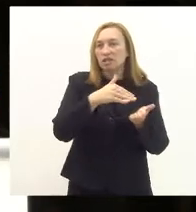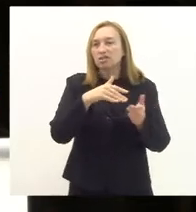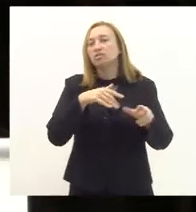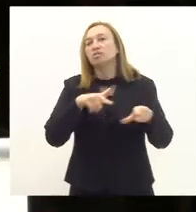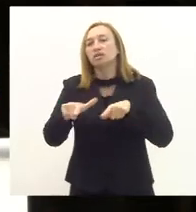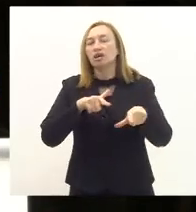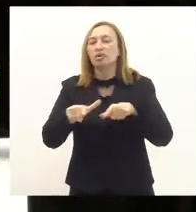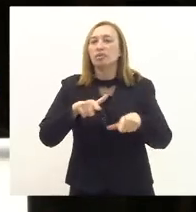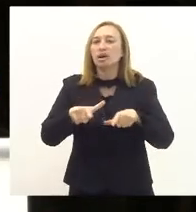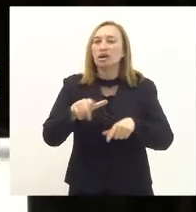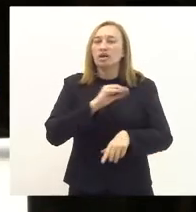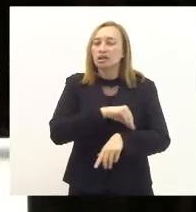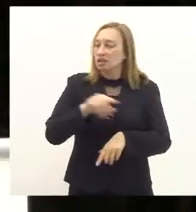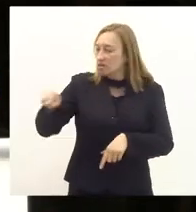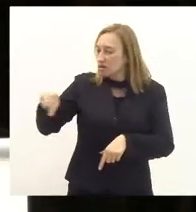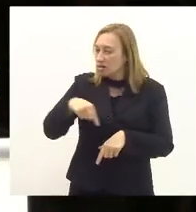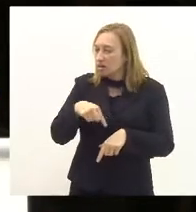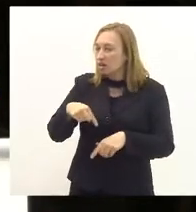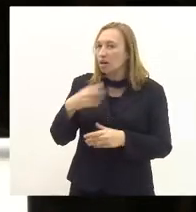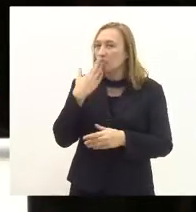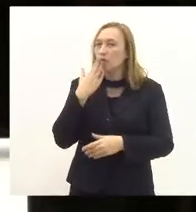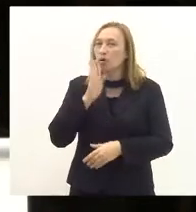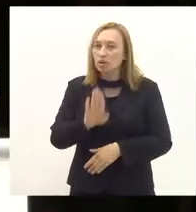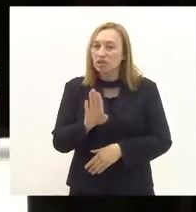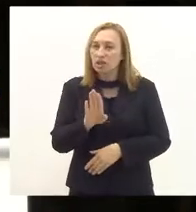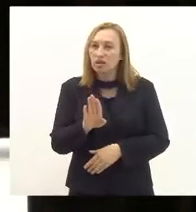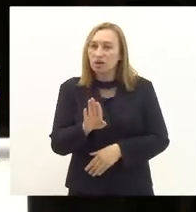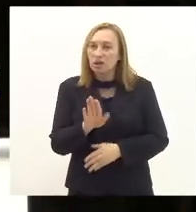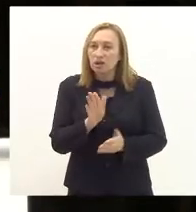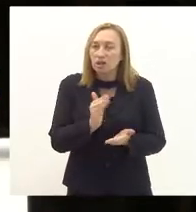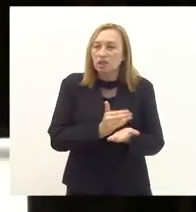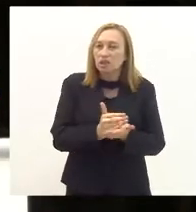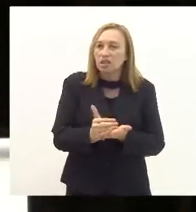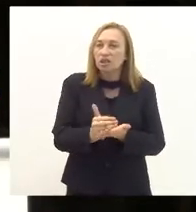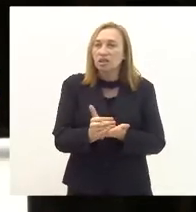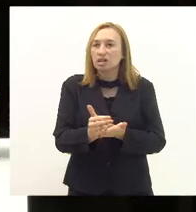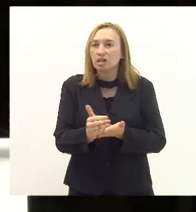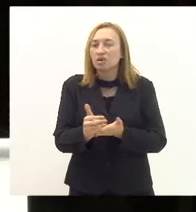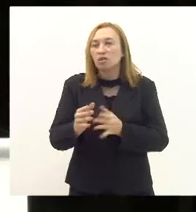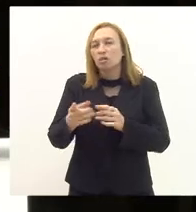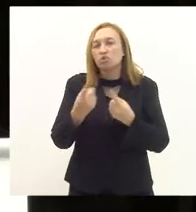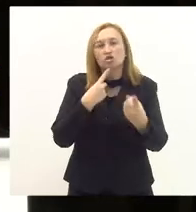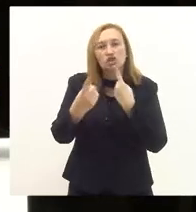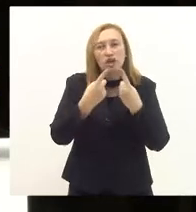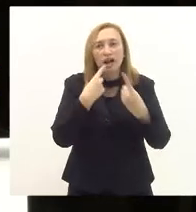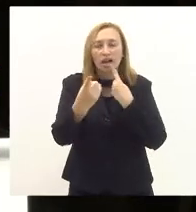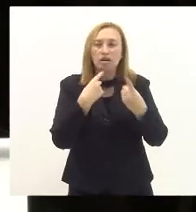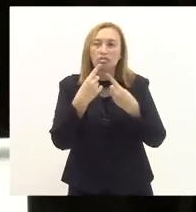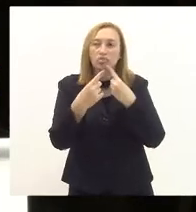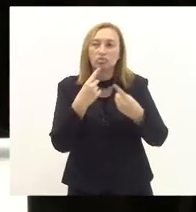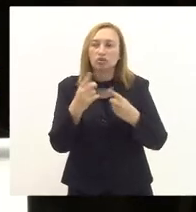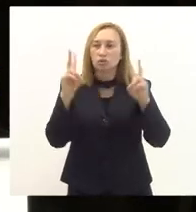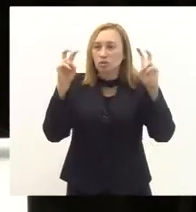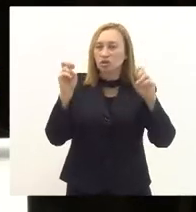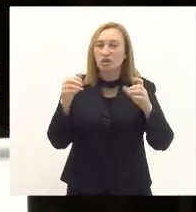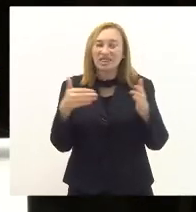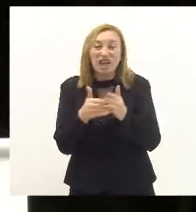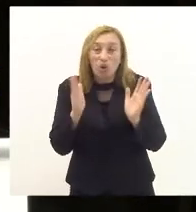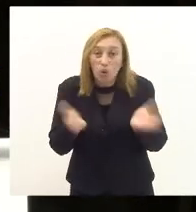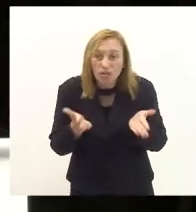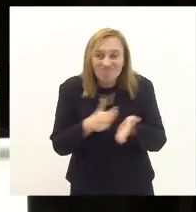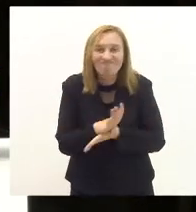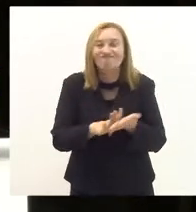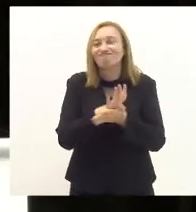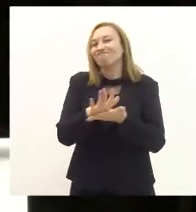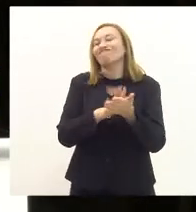veio até aqui a nós, prometeu abrir um canal de diálogo sobre o assunto. E até hoje,